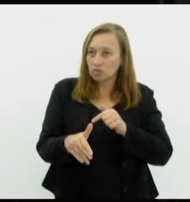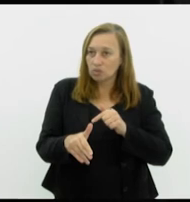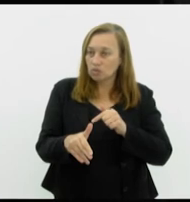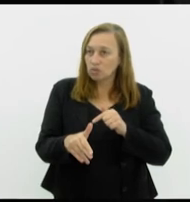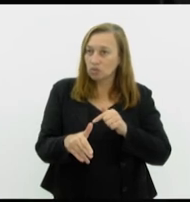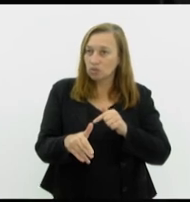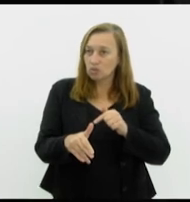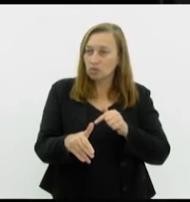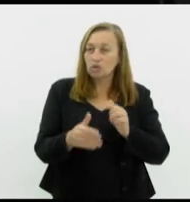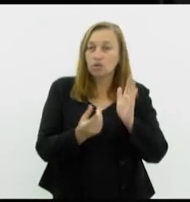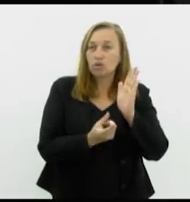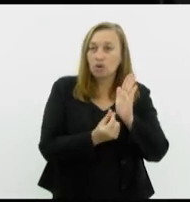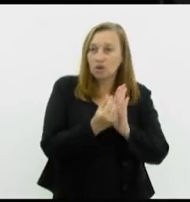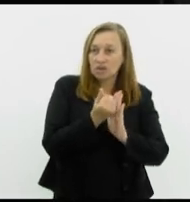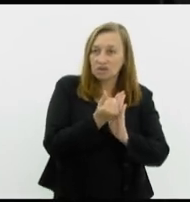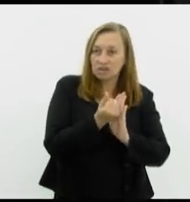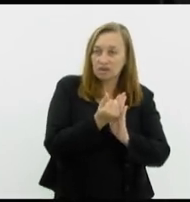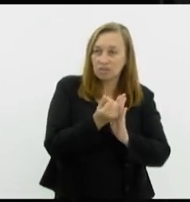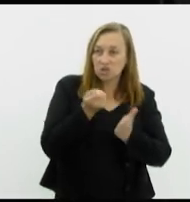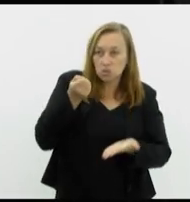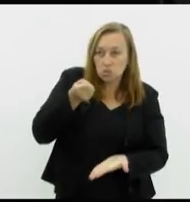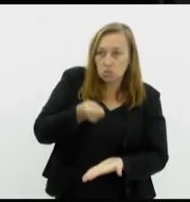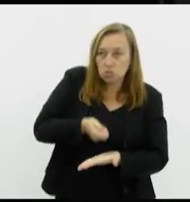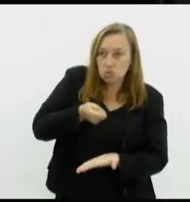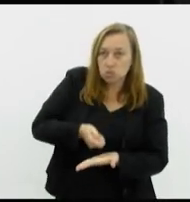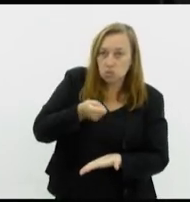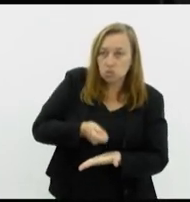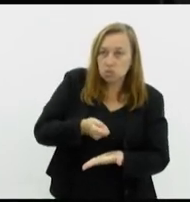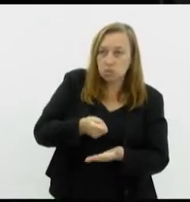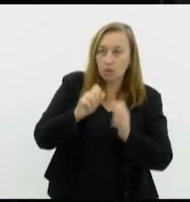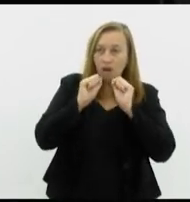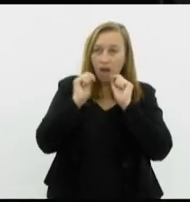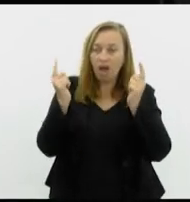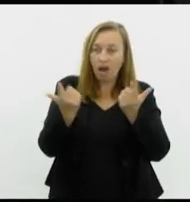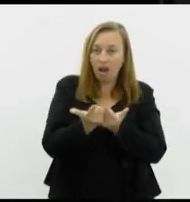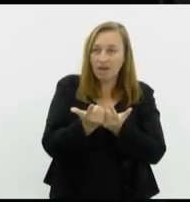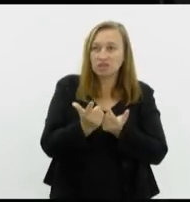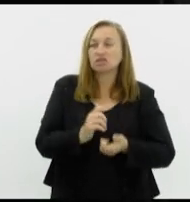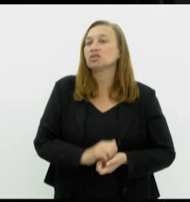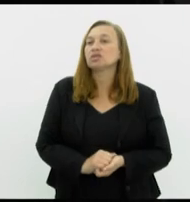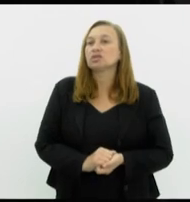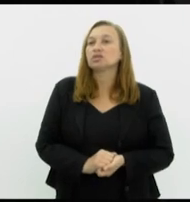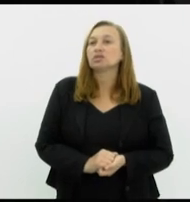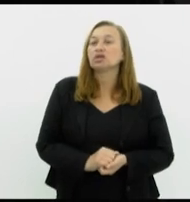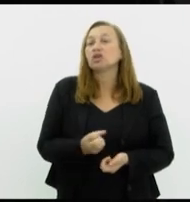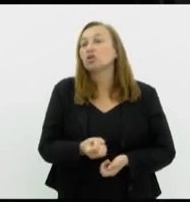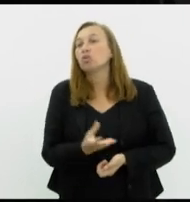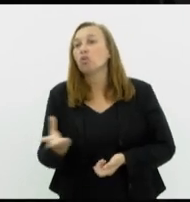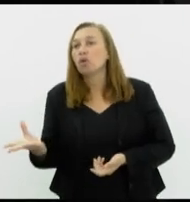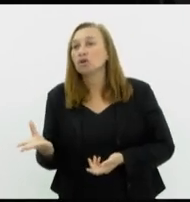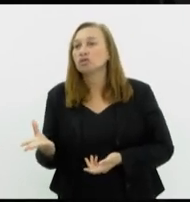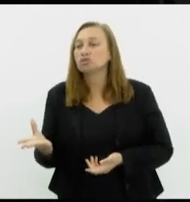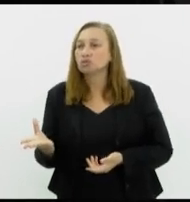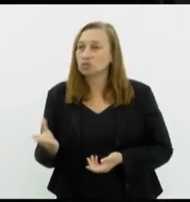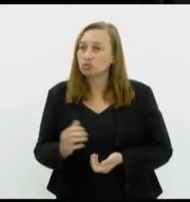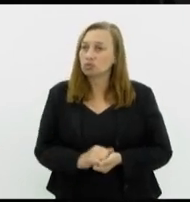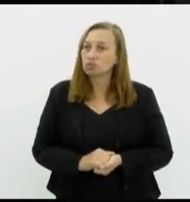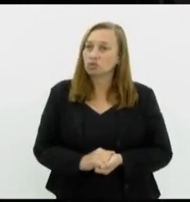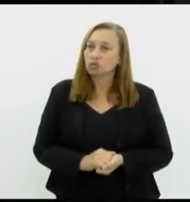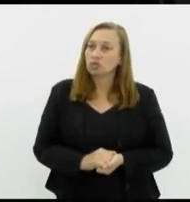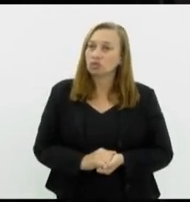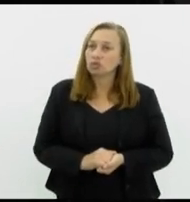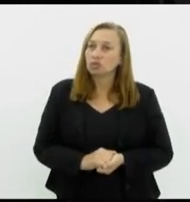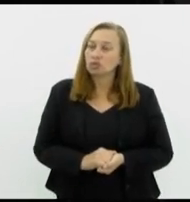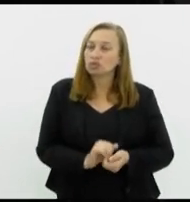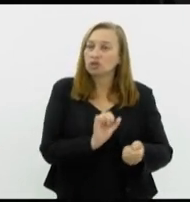desse orçamento impositivo via Assembleia Legislativa, enquanto perdura o regime